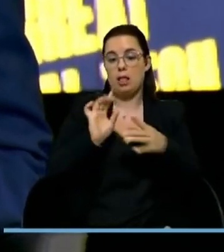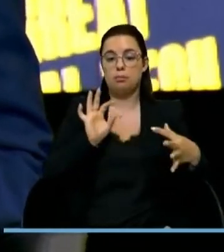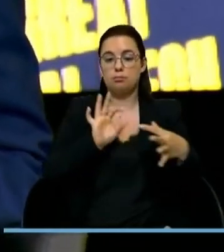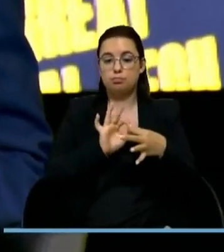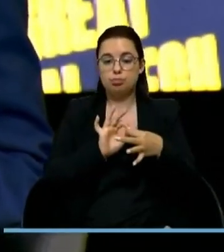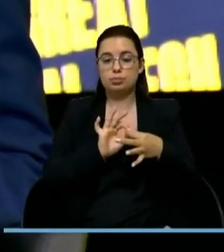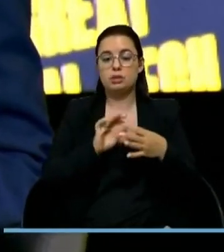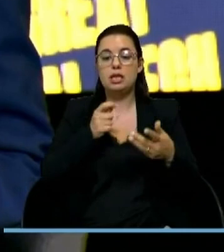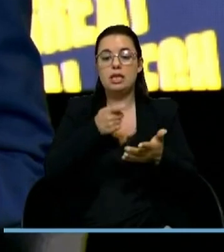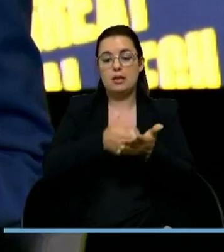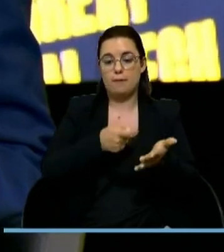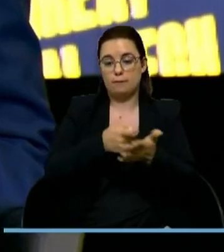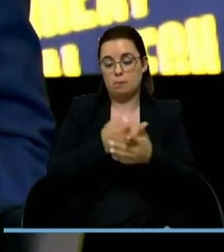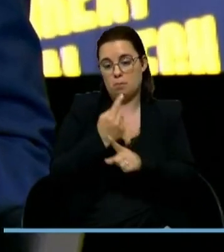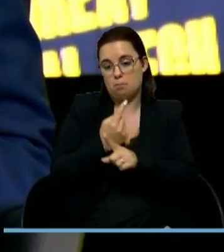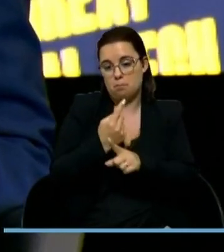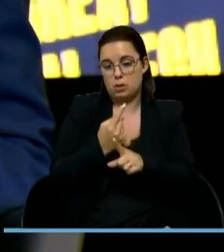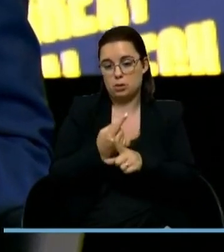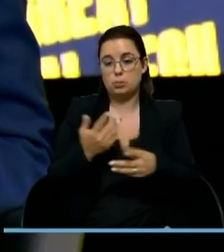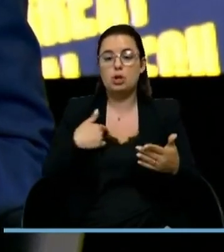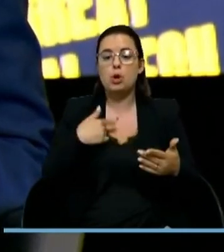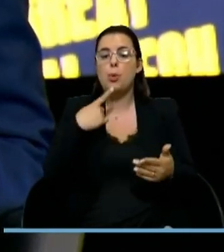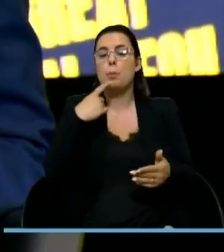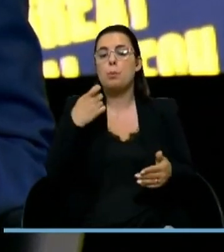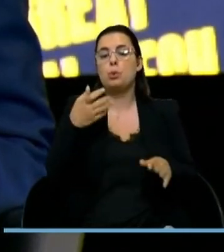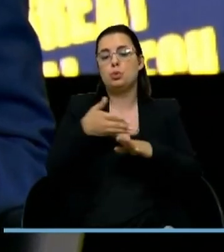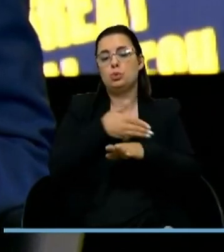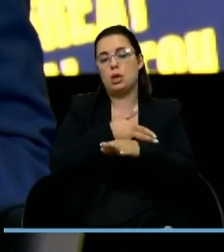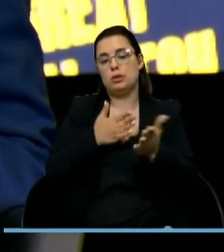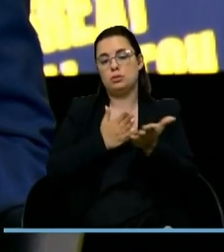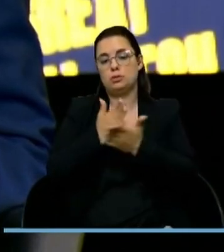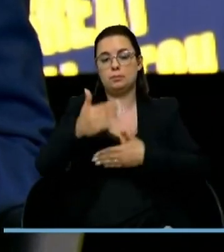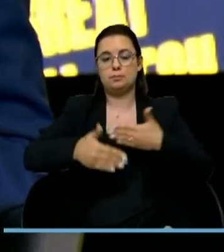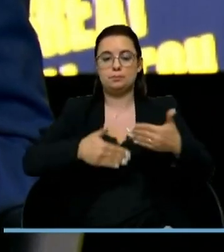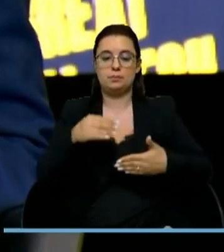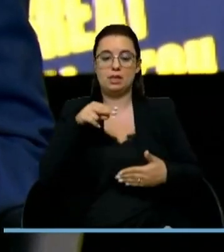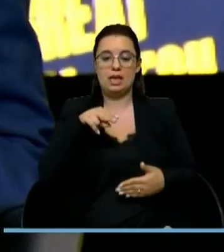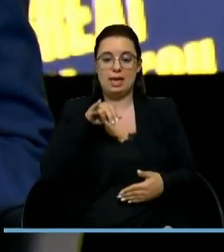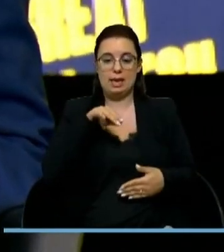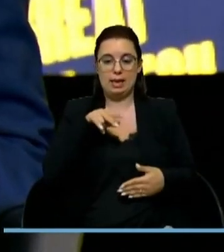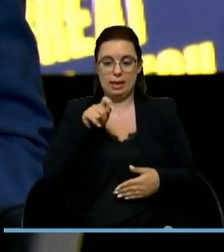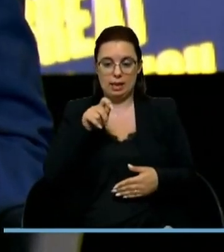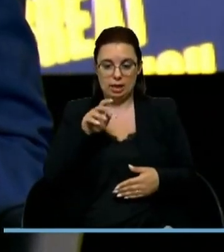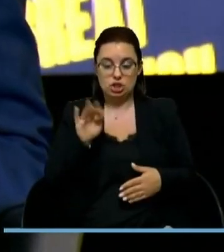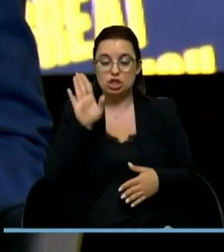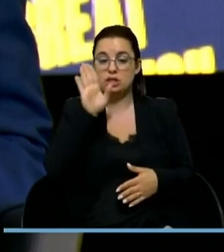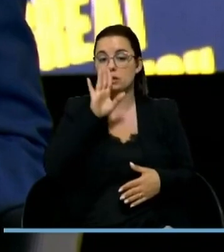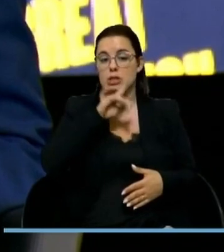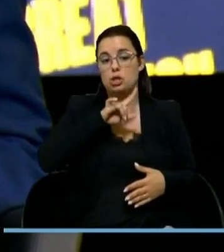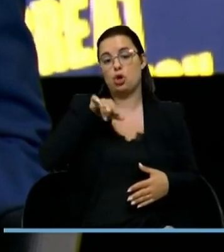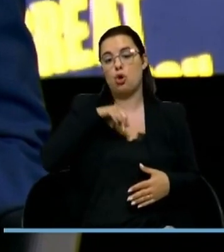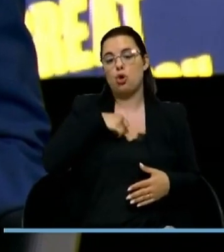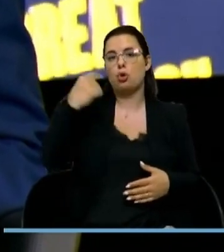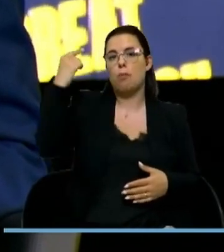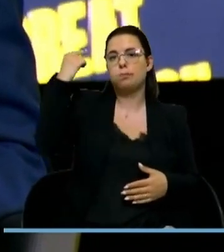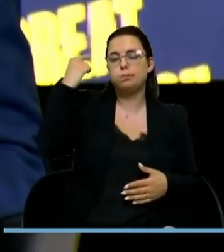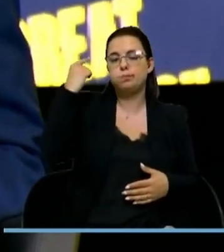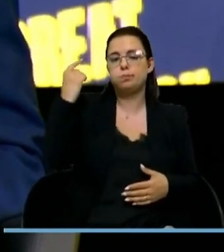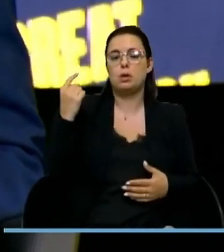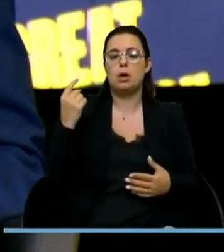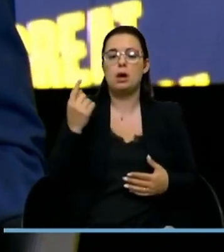Exato. O investimento que é feito. E pergunto, antes de passar à conversa com a Inês também, e ouvimos aqui a história